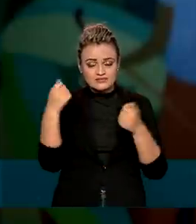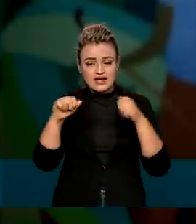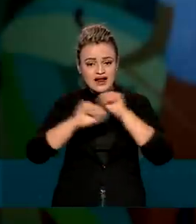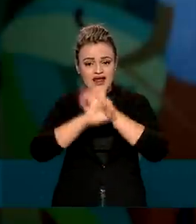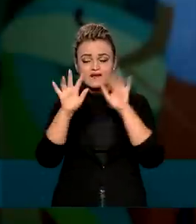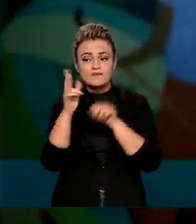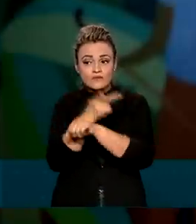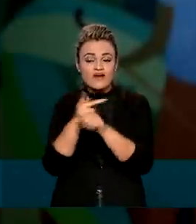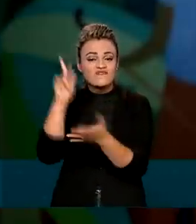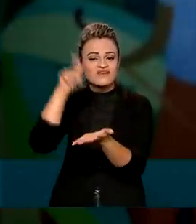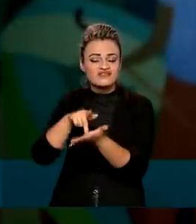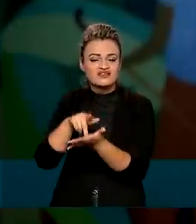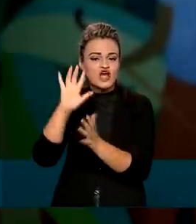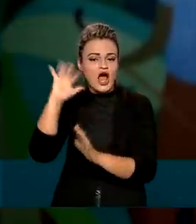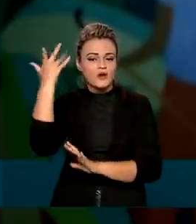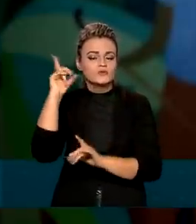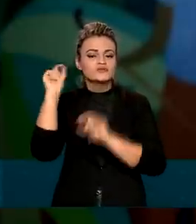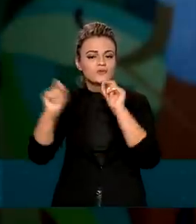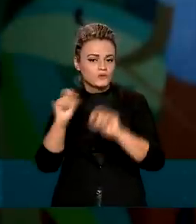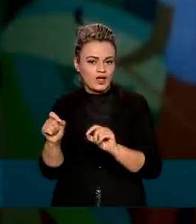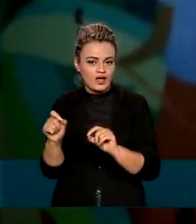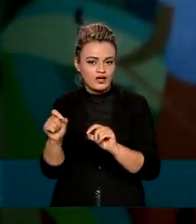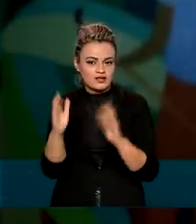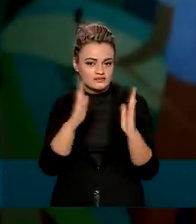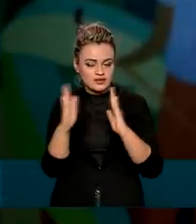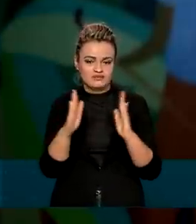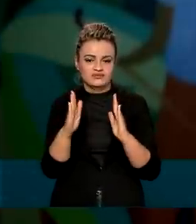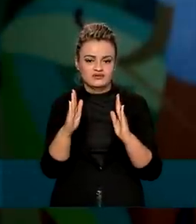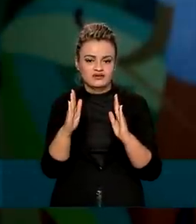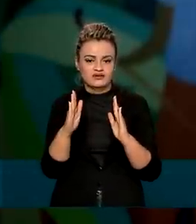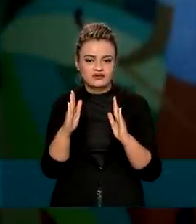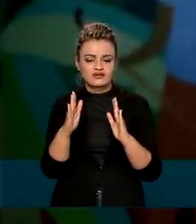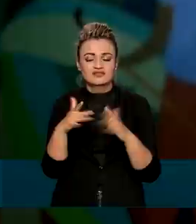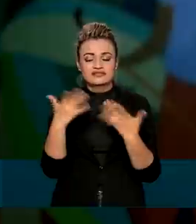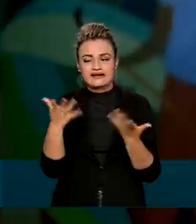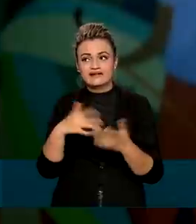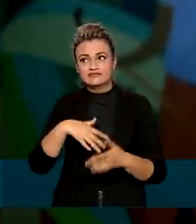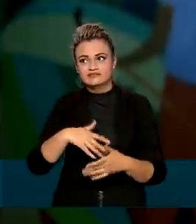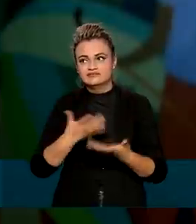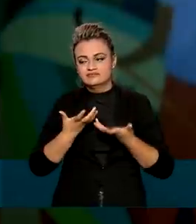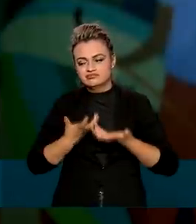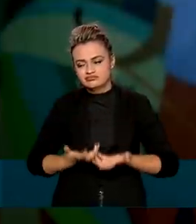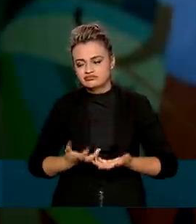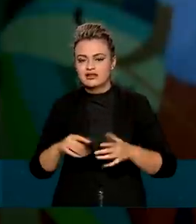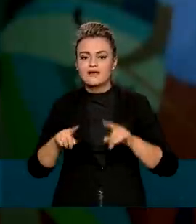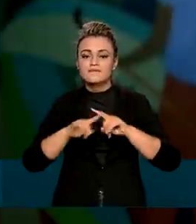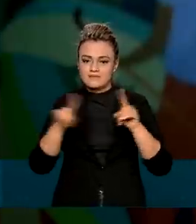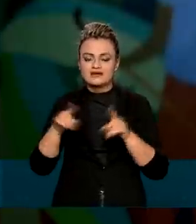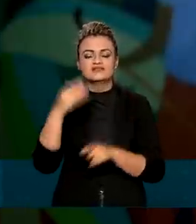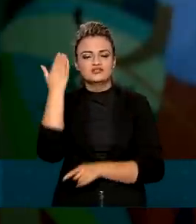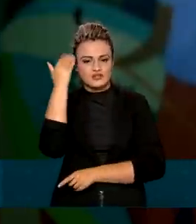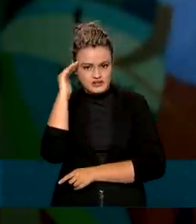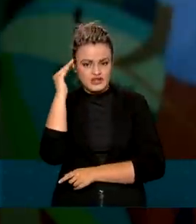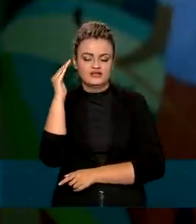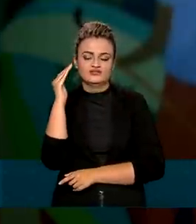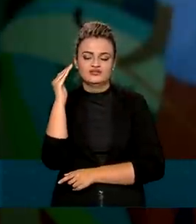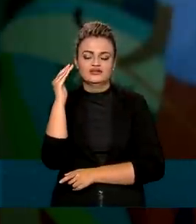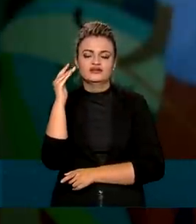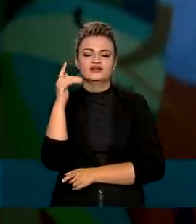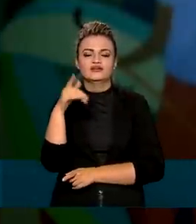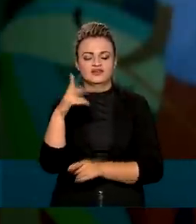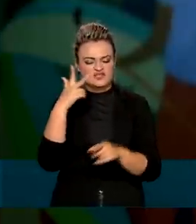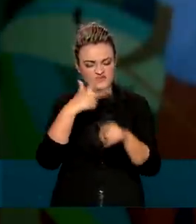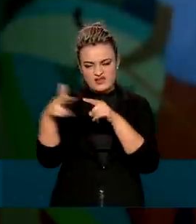a verdade do que aconteceu nesse período o desgaste existe mas nós temos a consciência tranquilidade